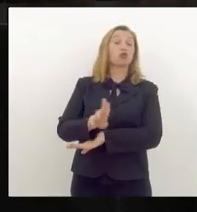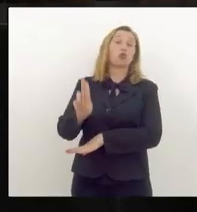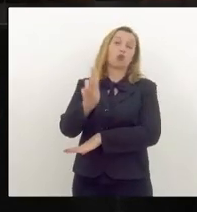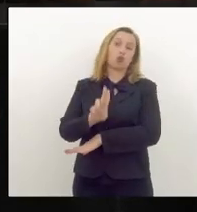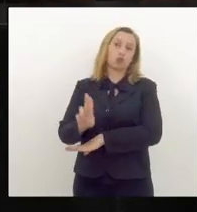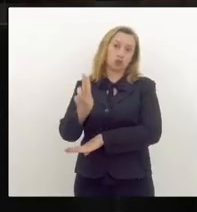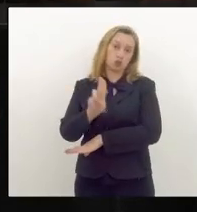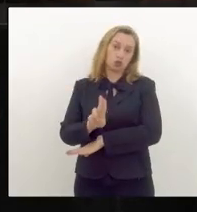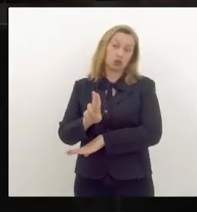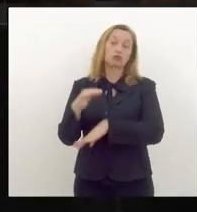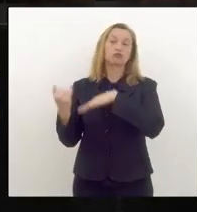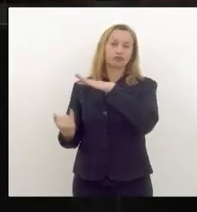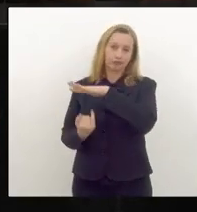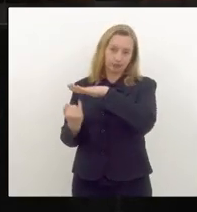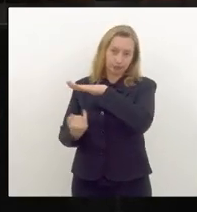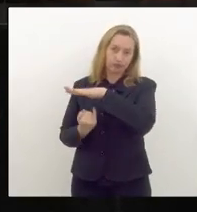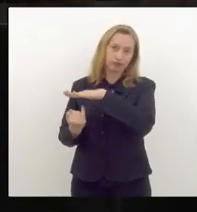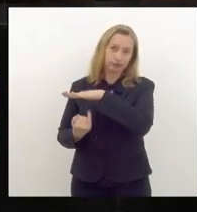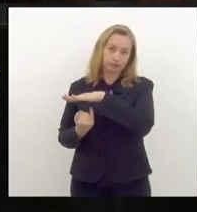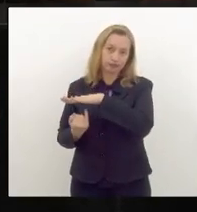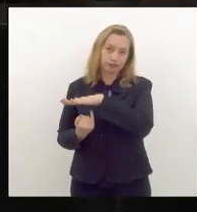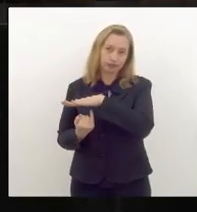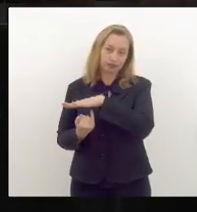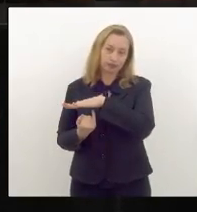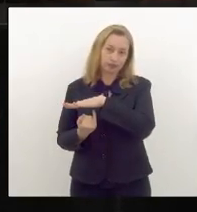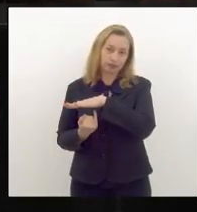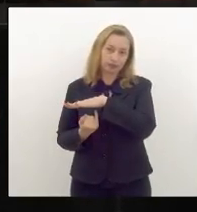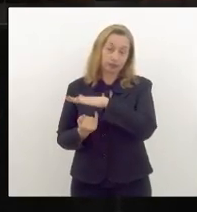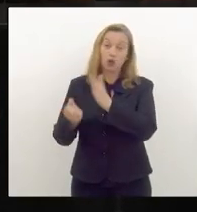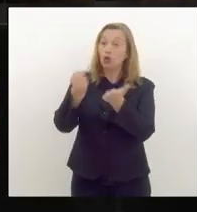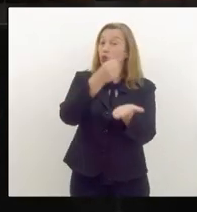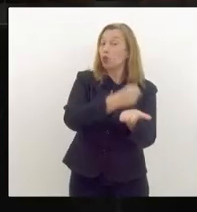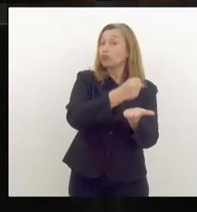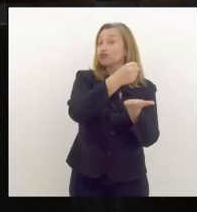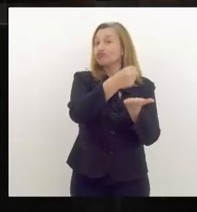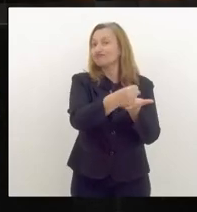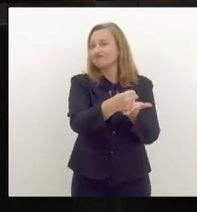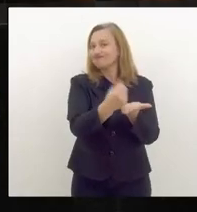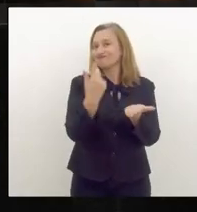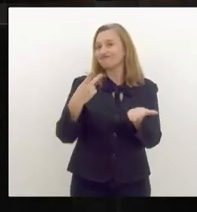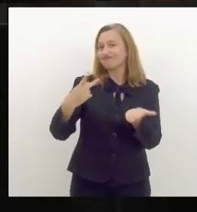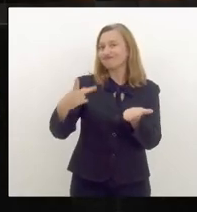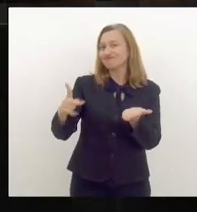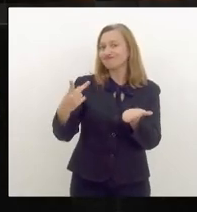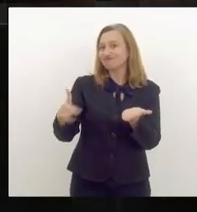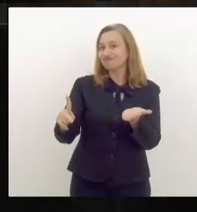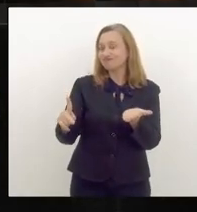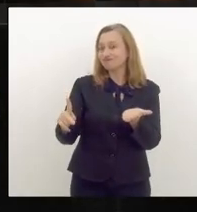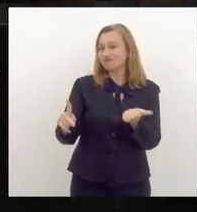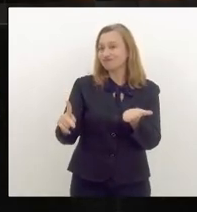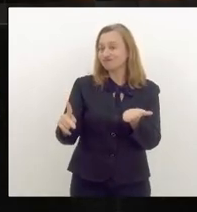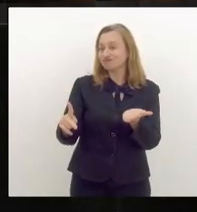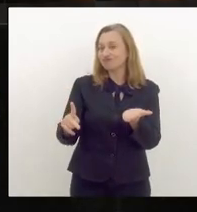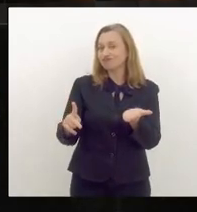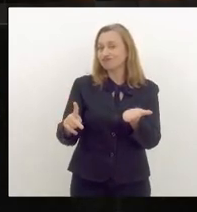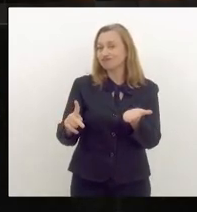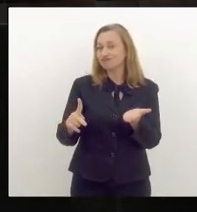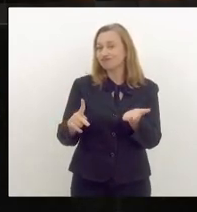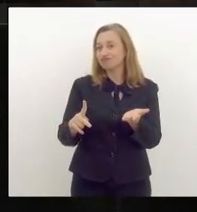da instituição com as suas contratações para fiz